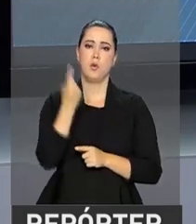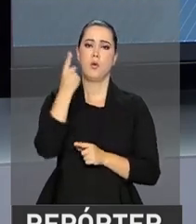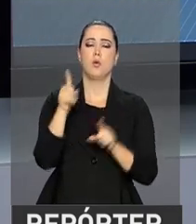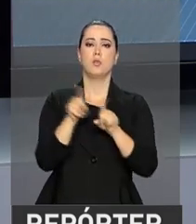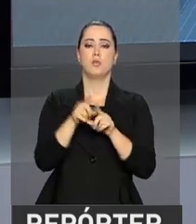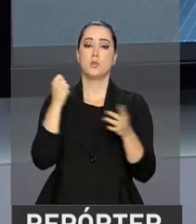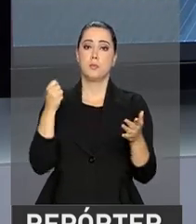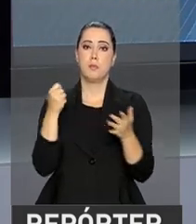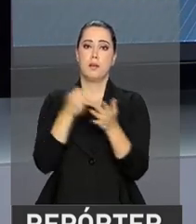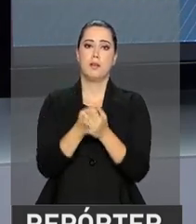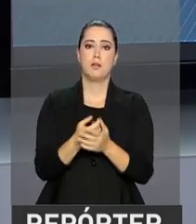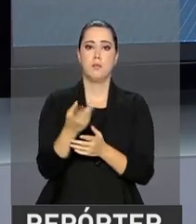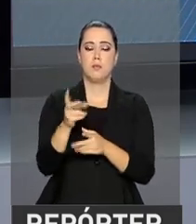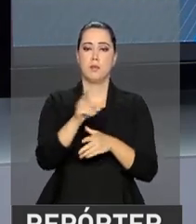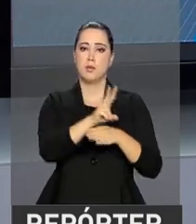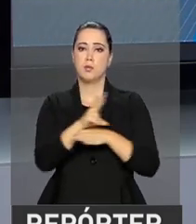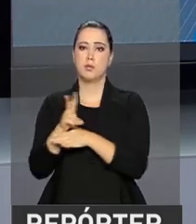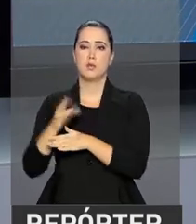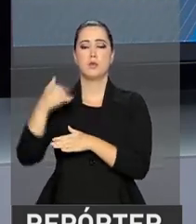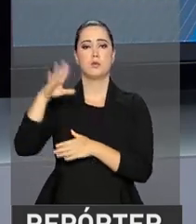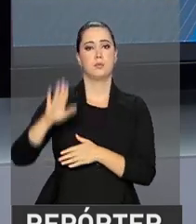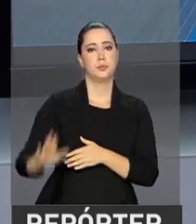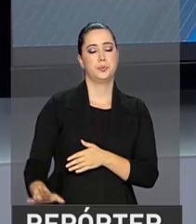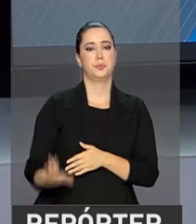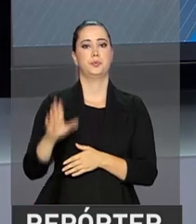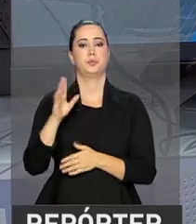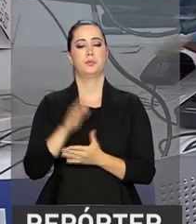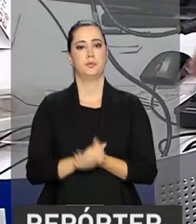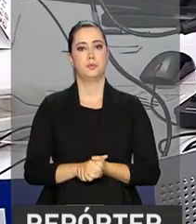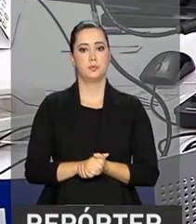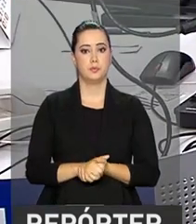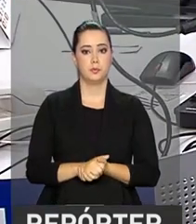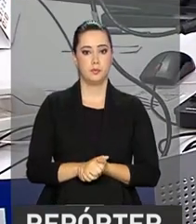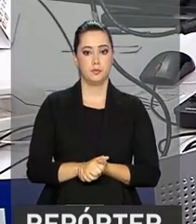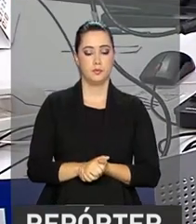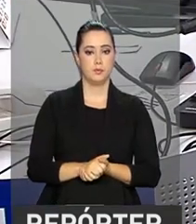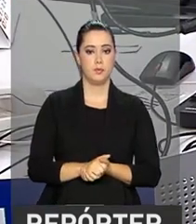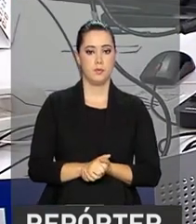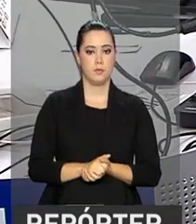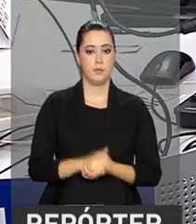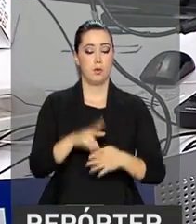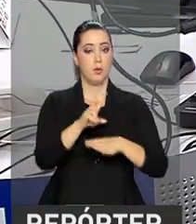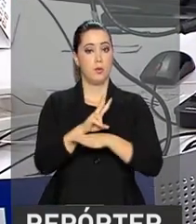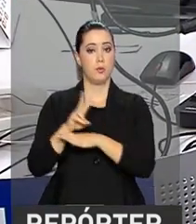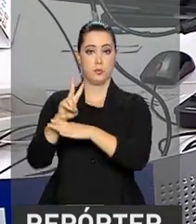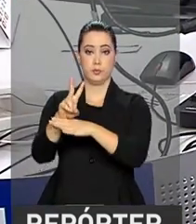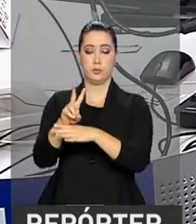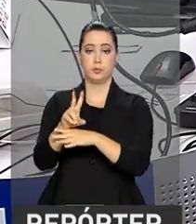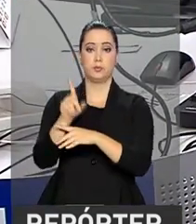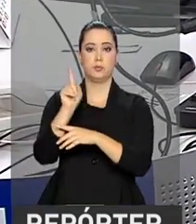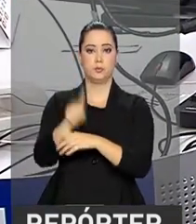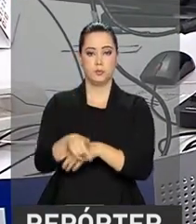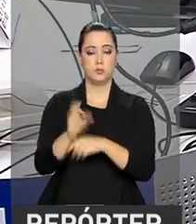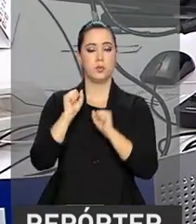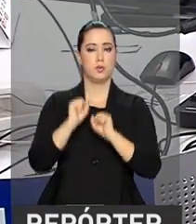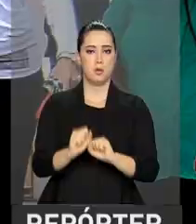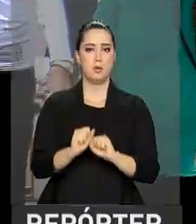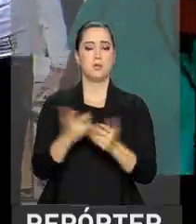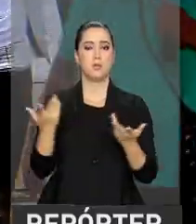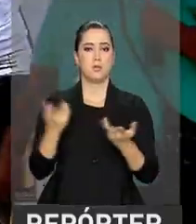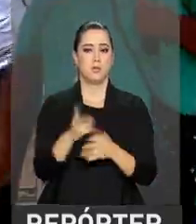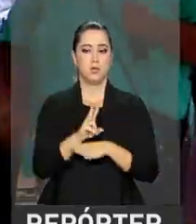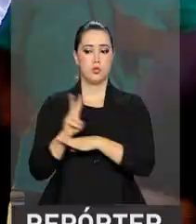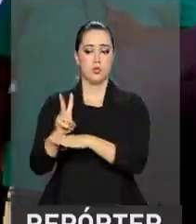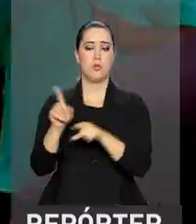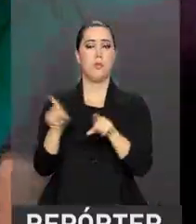modalidades de crédito com as taxas mais baixas do mercado o empréstimo consignado é uma modalidade de crédito